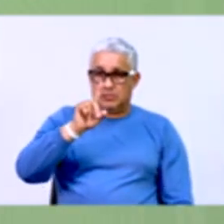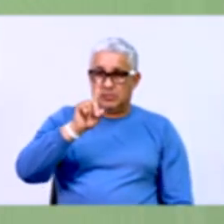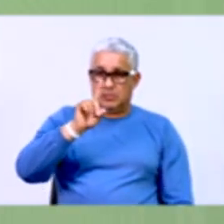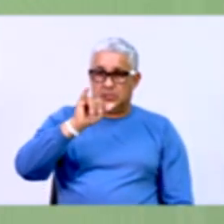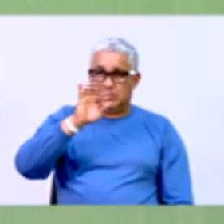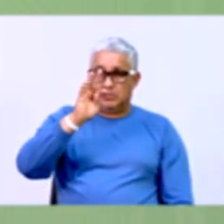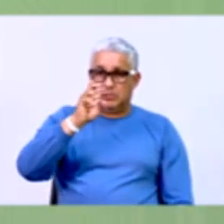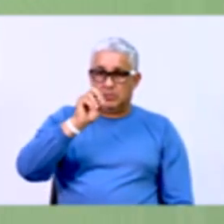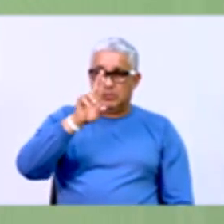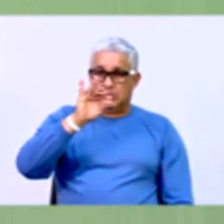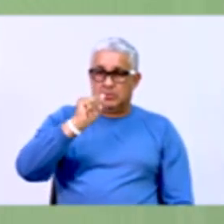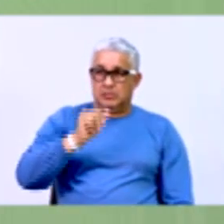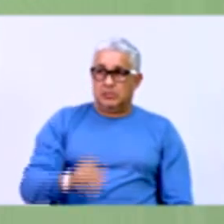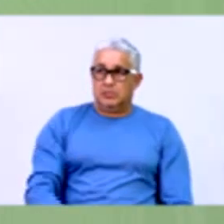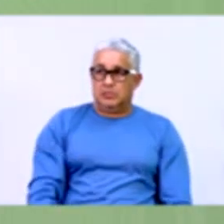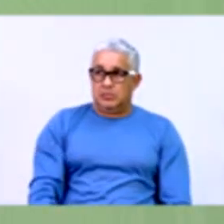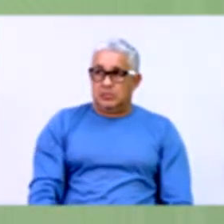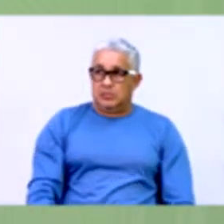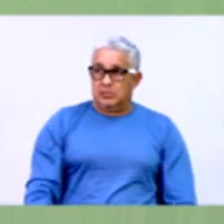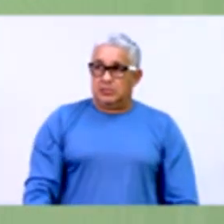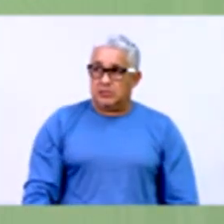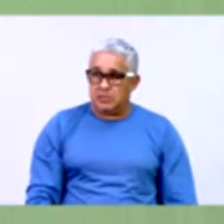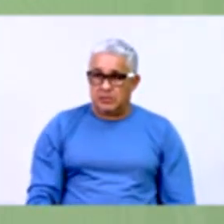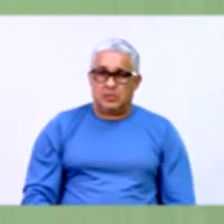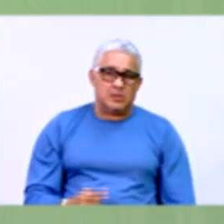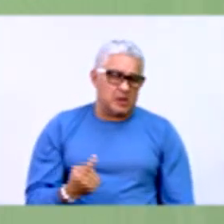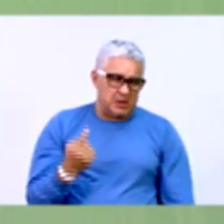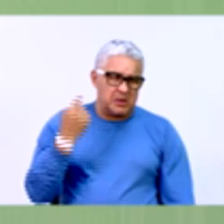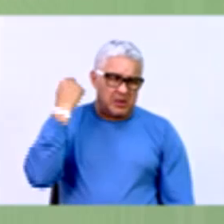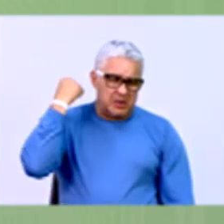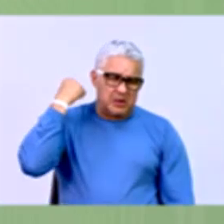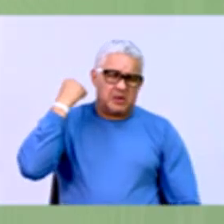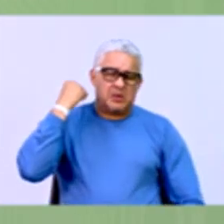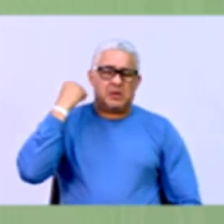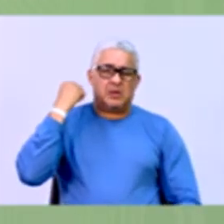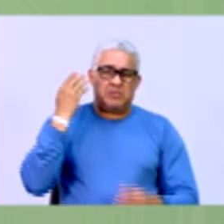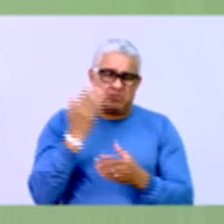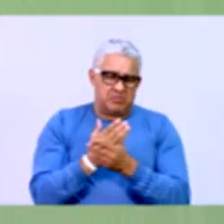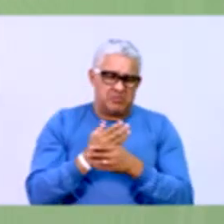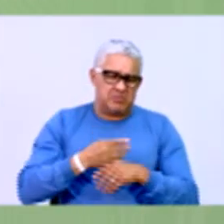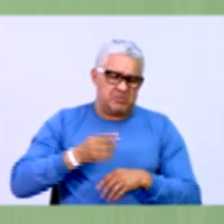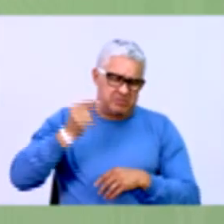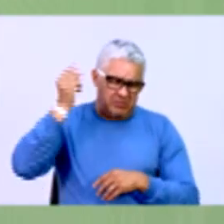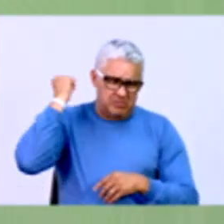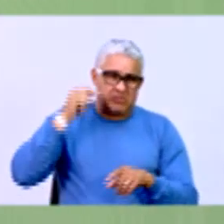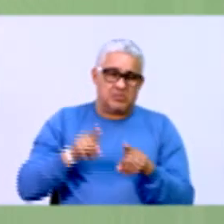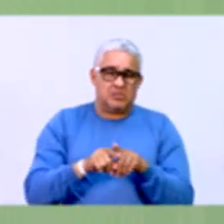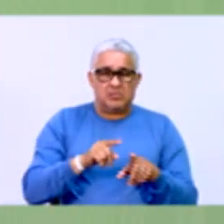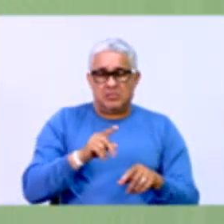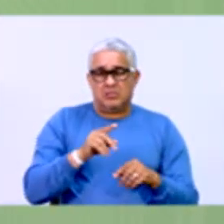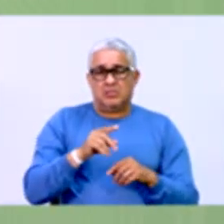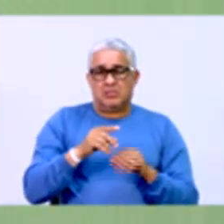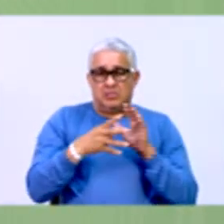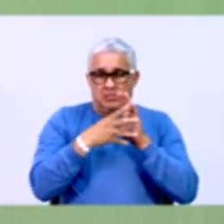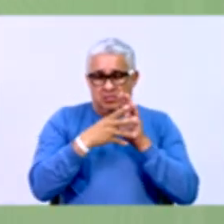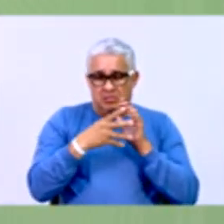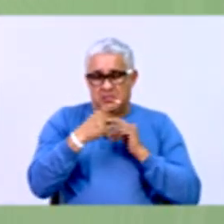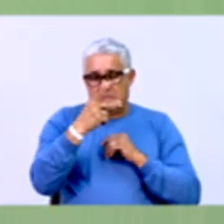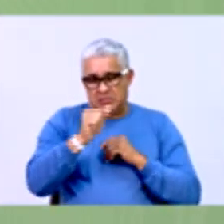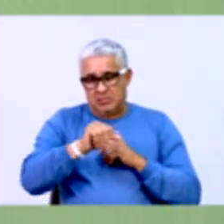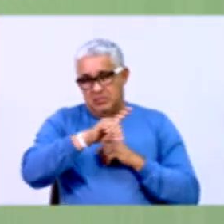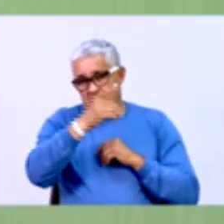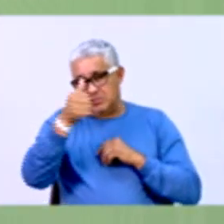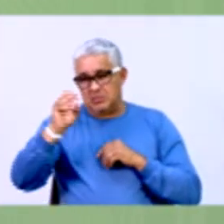ser uma coisa até antiga, um processo antigo, os padrões e normas, os padrões de auditoria de